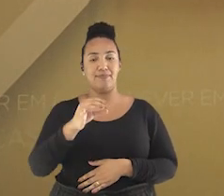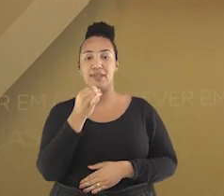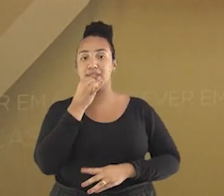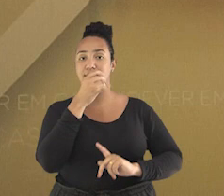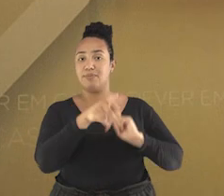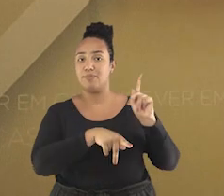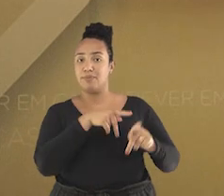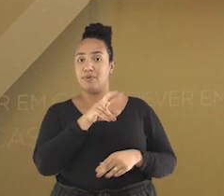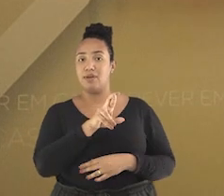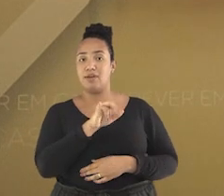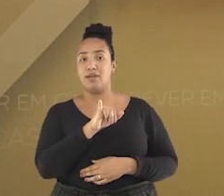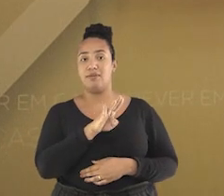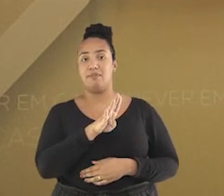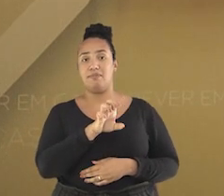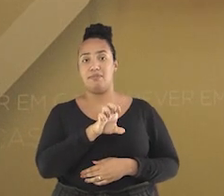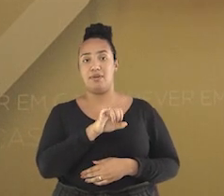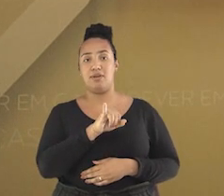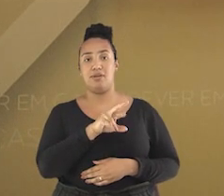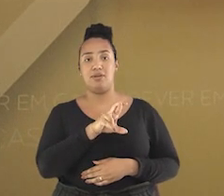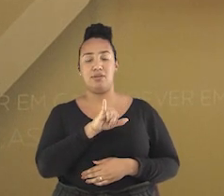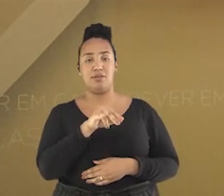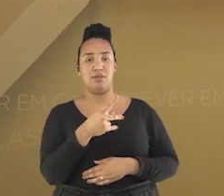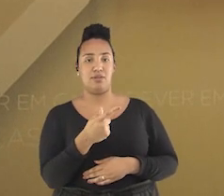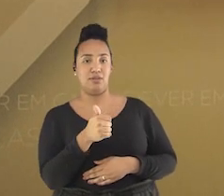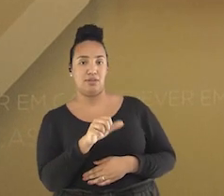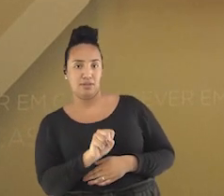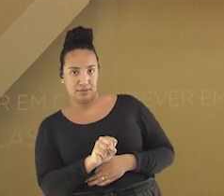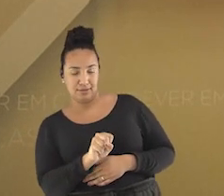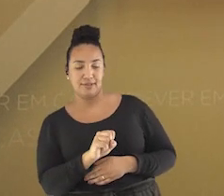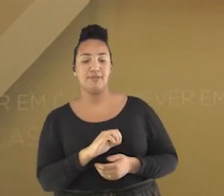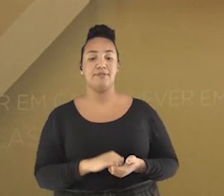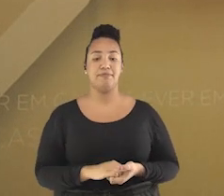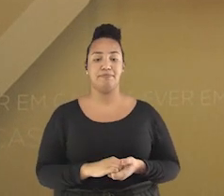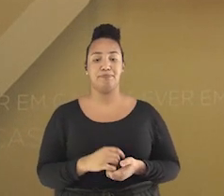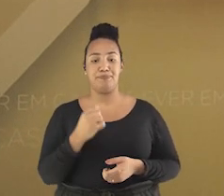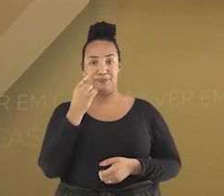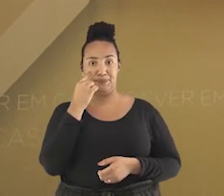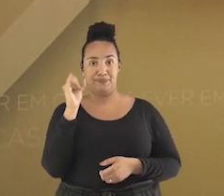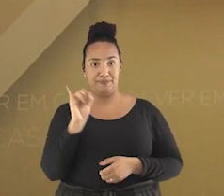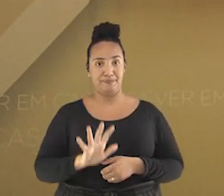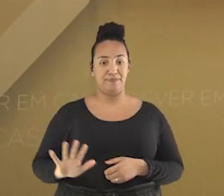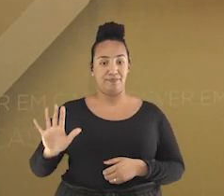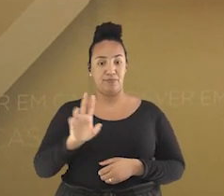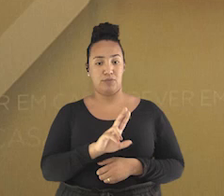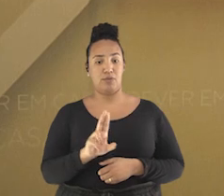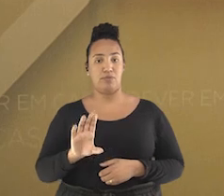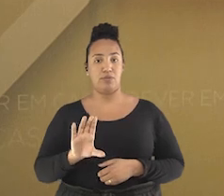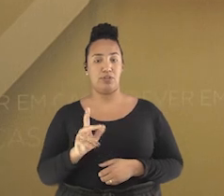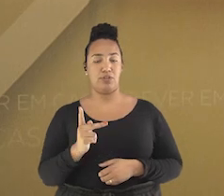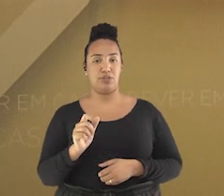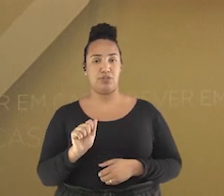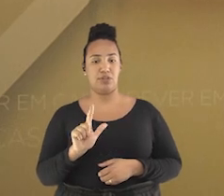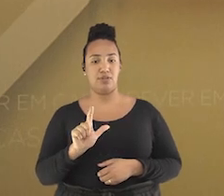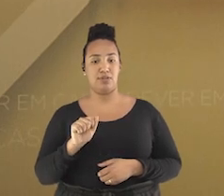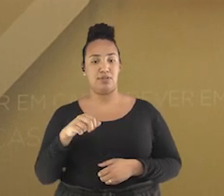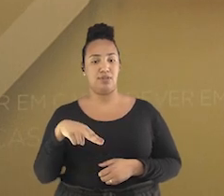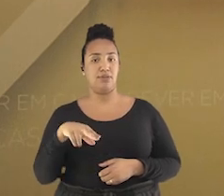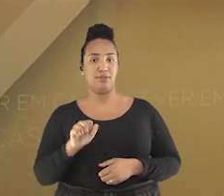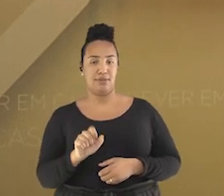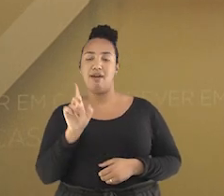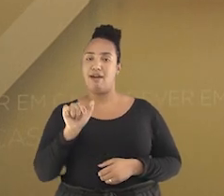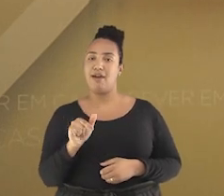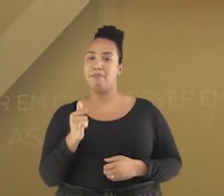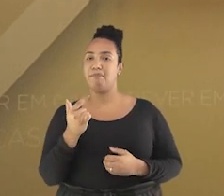as populações ribeirinhas. Isso aqui é uma chalana, que também é um tipo de locomoção